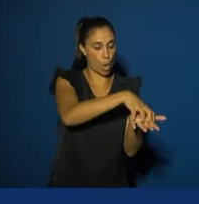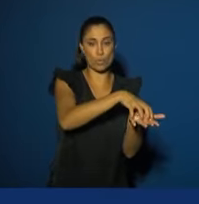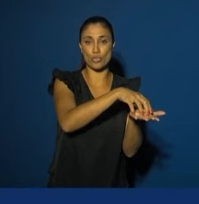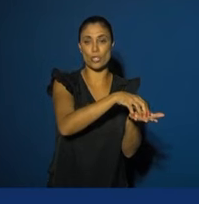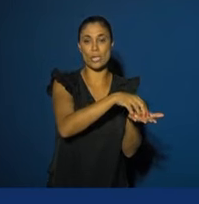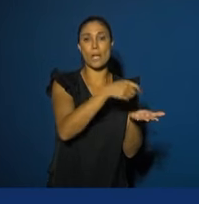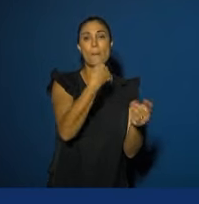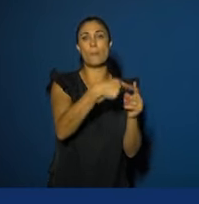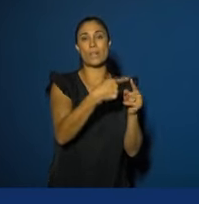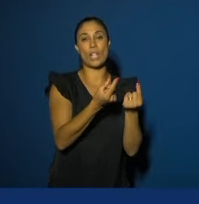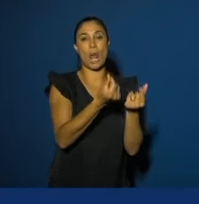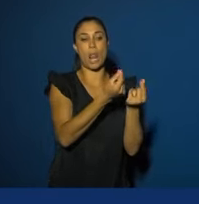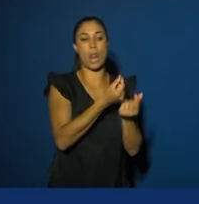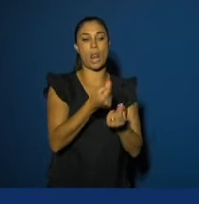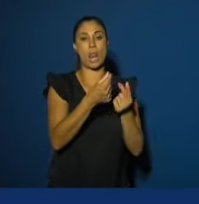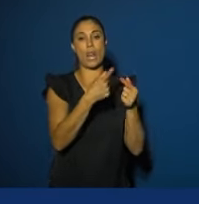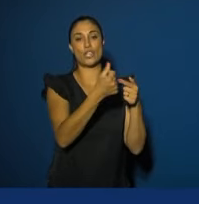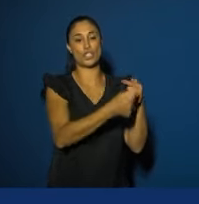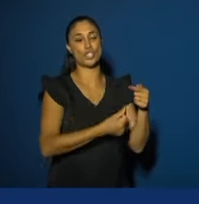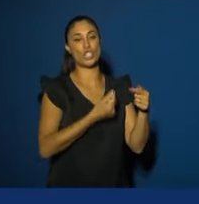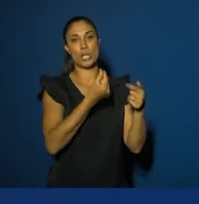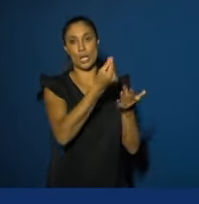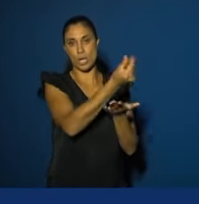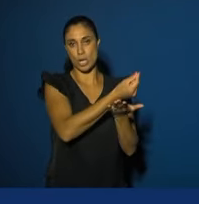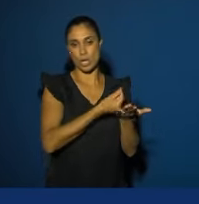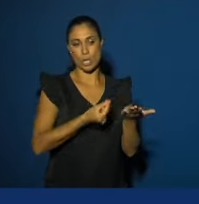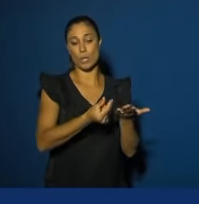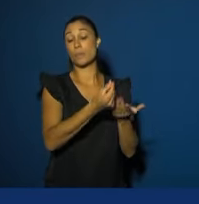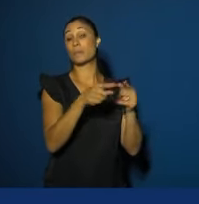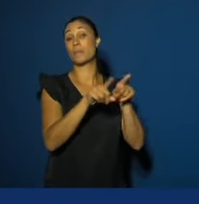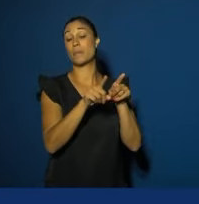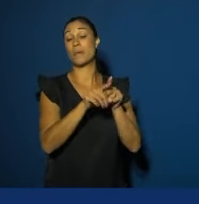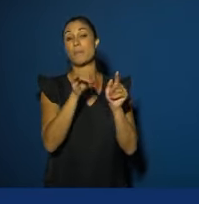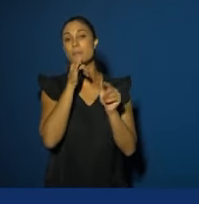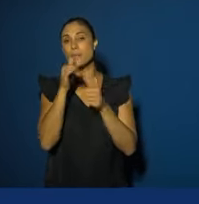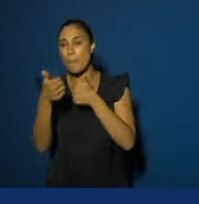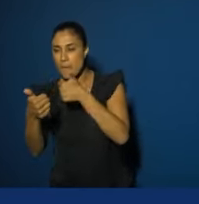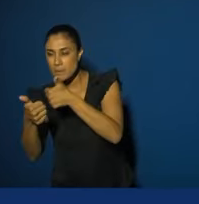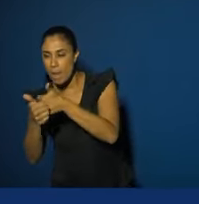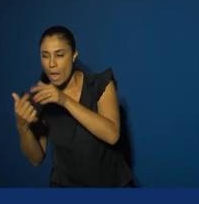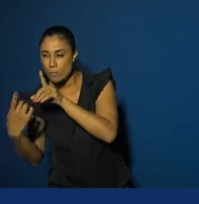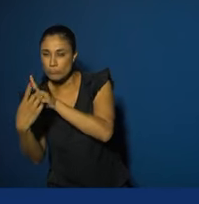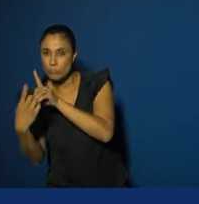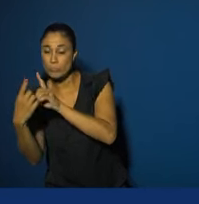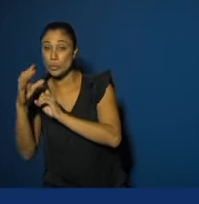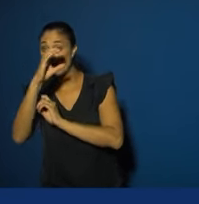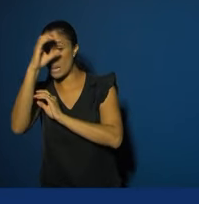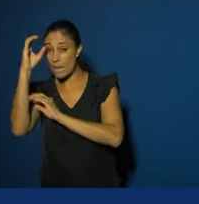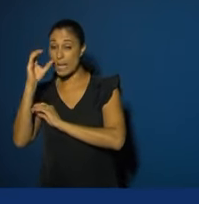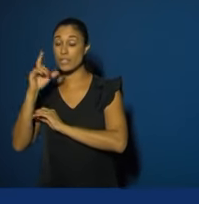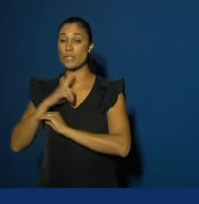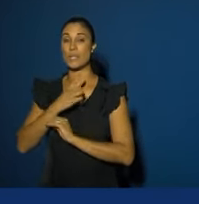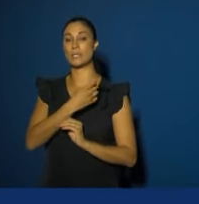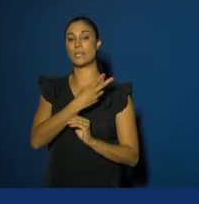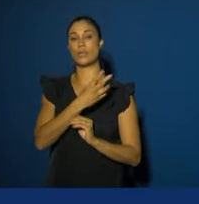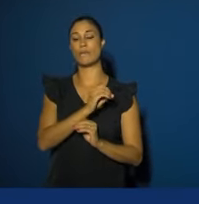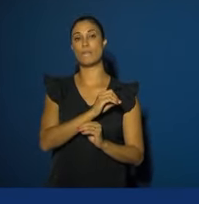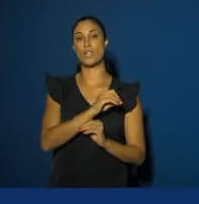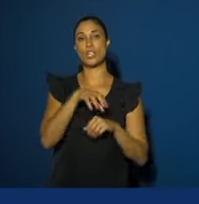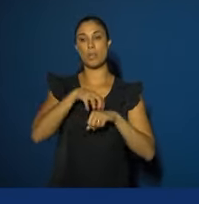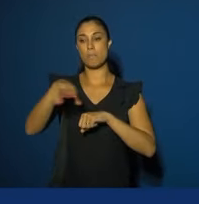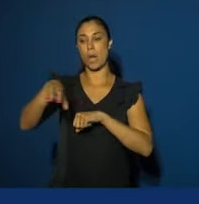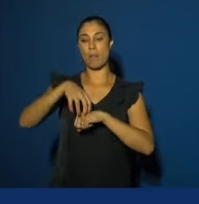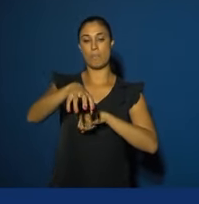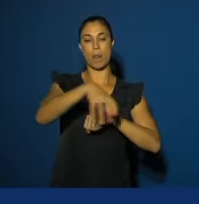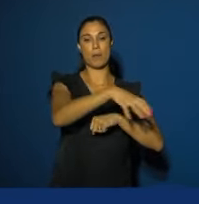o capital de giro hoje quanto mais perto você tá do Consumidor nós temos 20 centro de distribuição hoje no Brasil inteiro